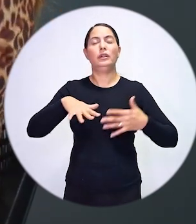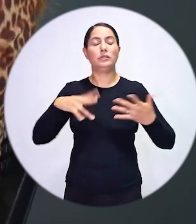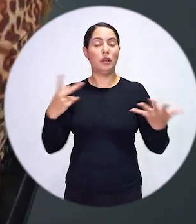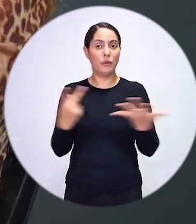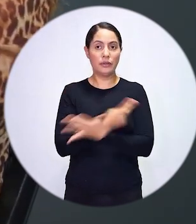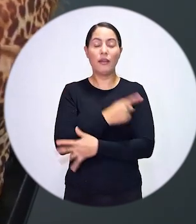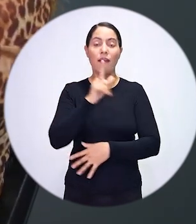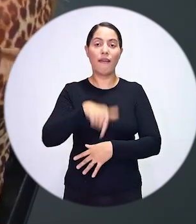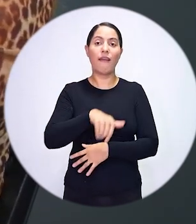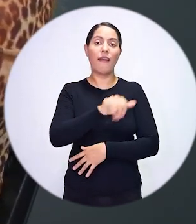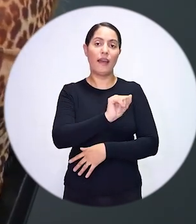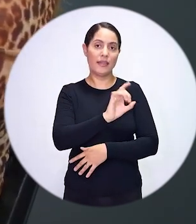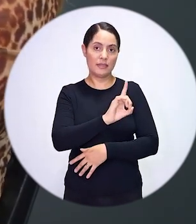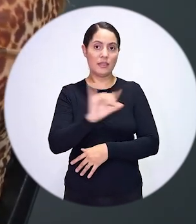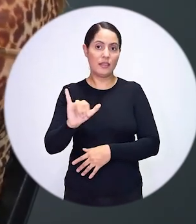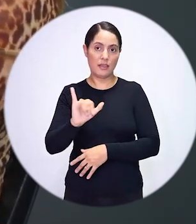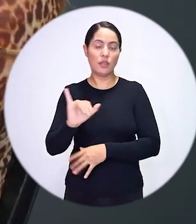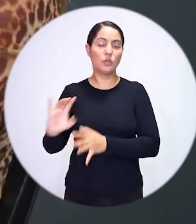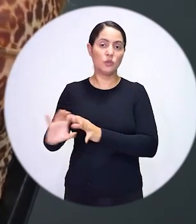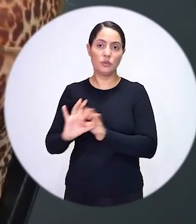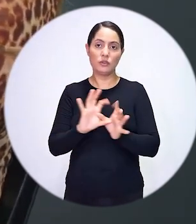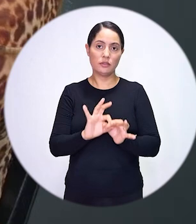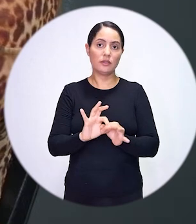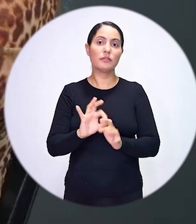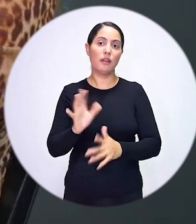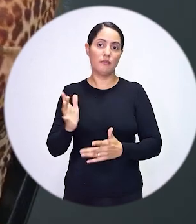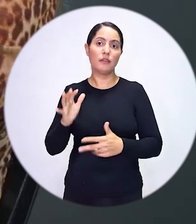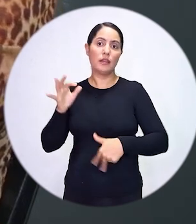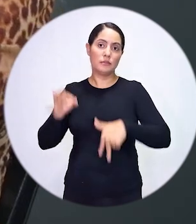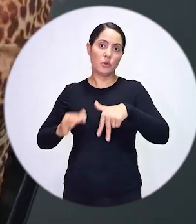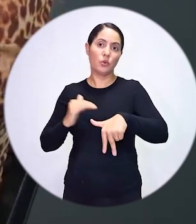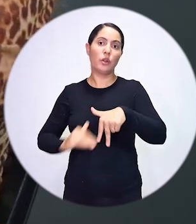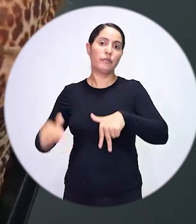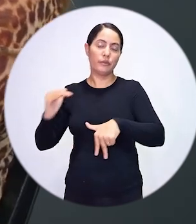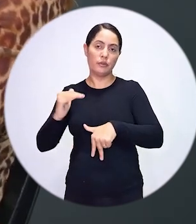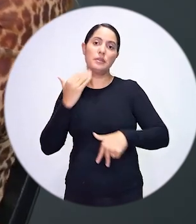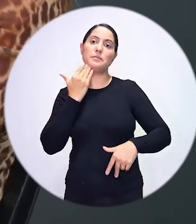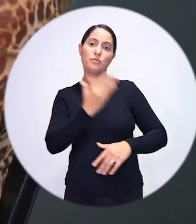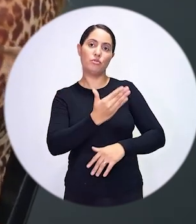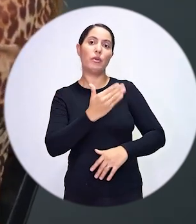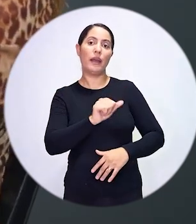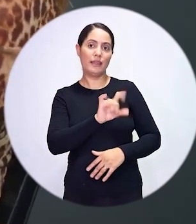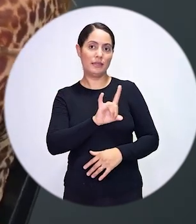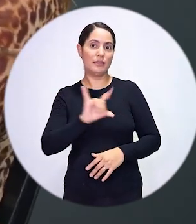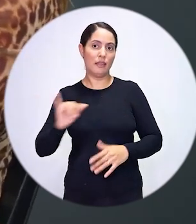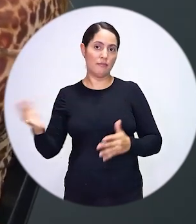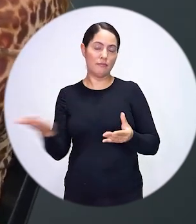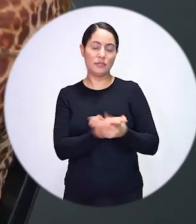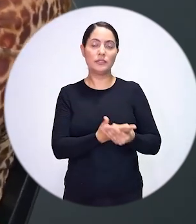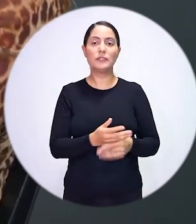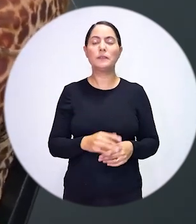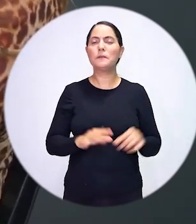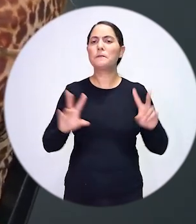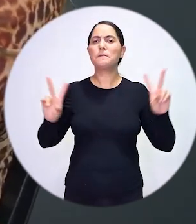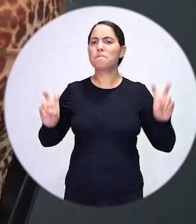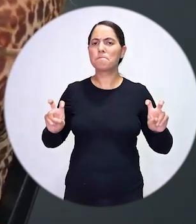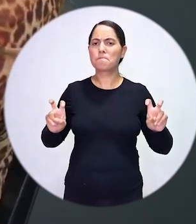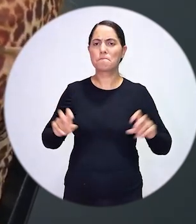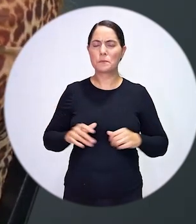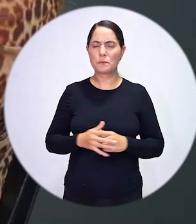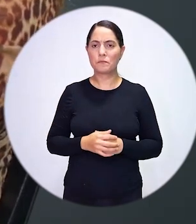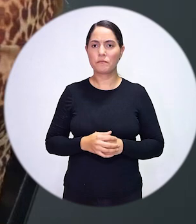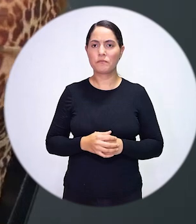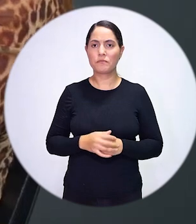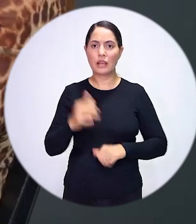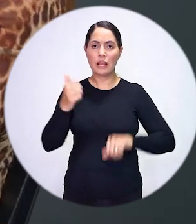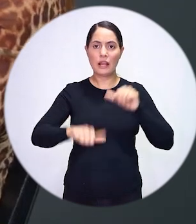parte das procuradorias, que é a questão da representação extrajudicial, que é onde eu atuo hoje, dentro da Advocacia